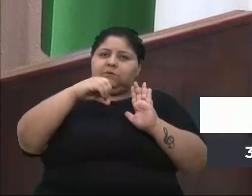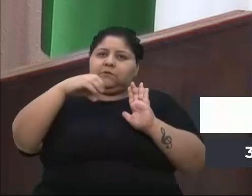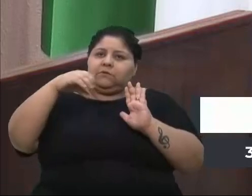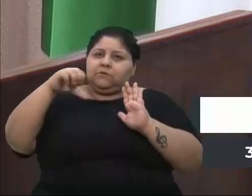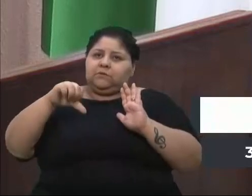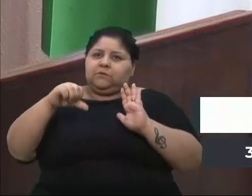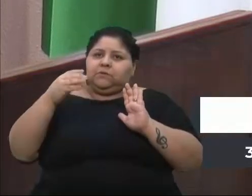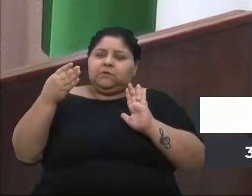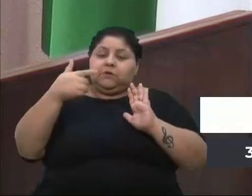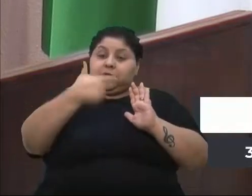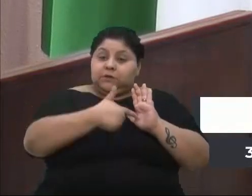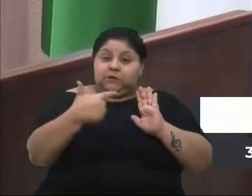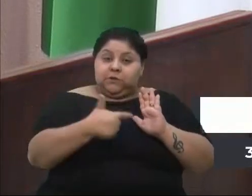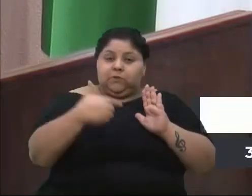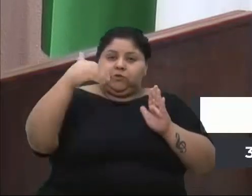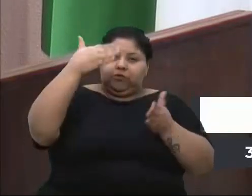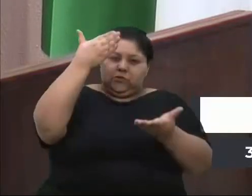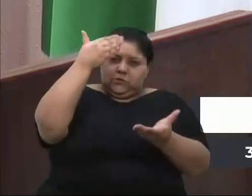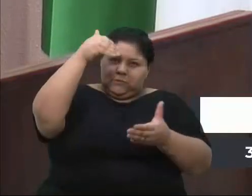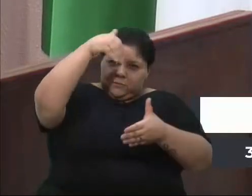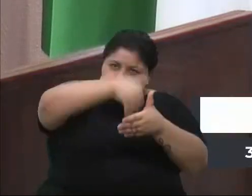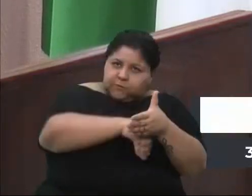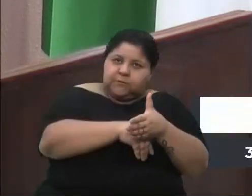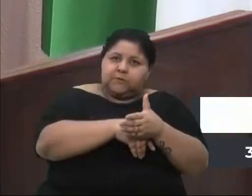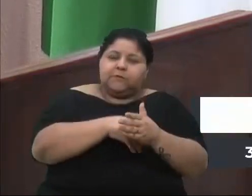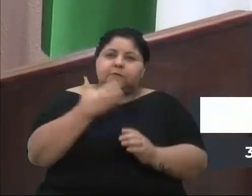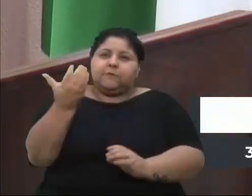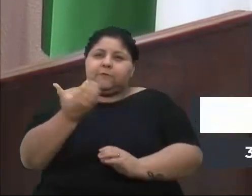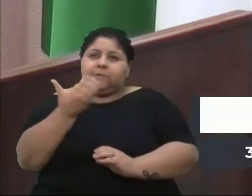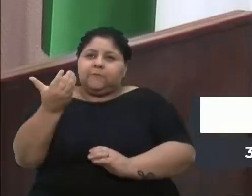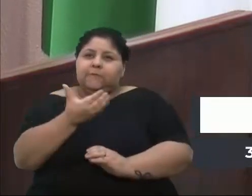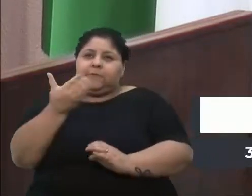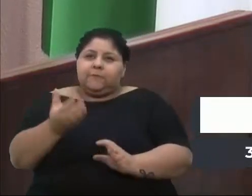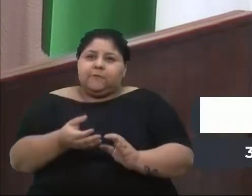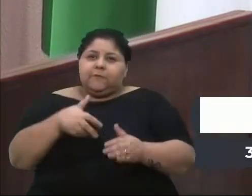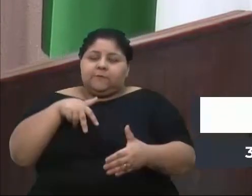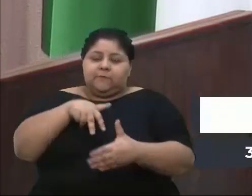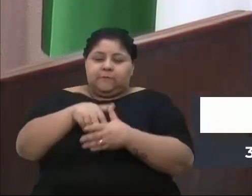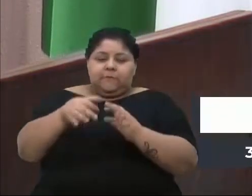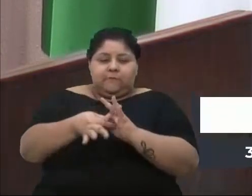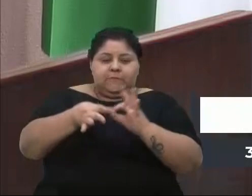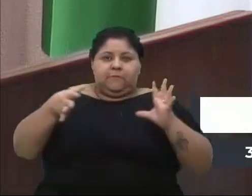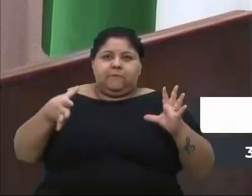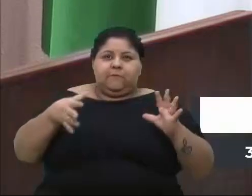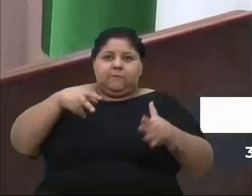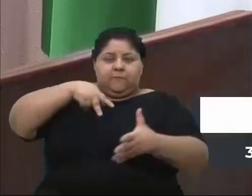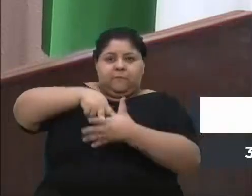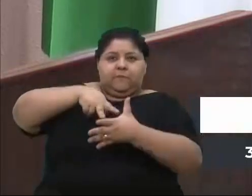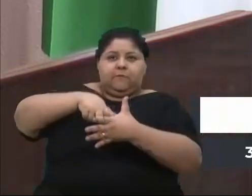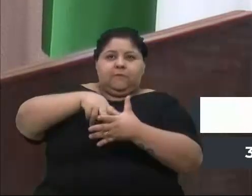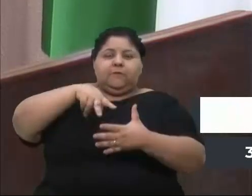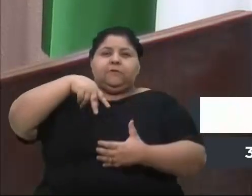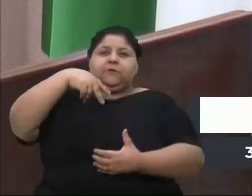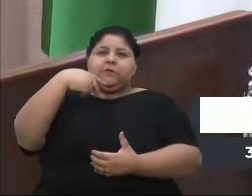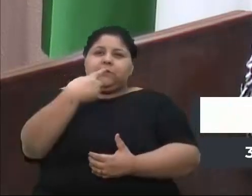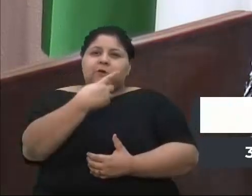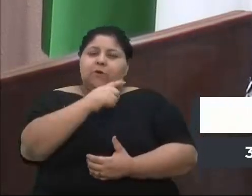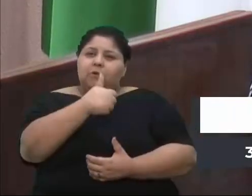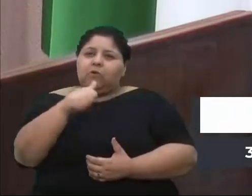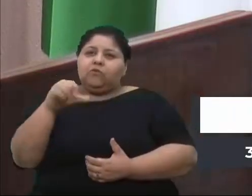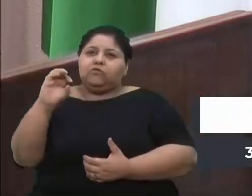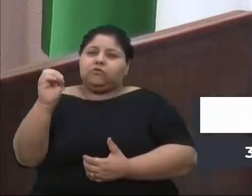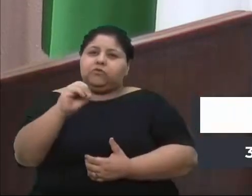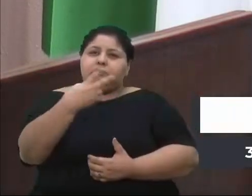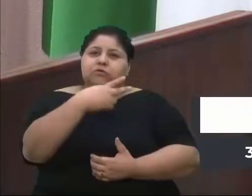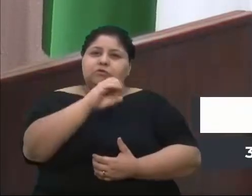desta Casa Legislativa, requer a cedência do espaço da Tribuna Livre no dia 11 de outubro de 2023 para o Coro Juvenil